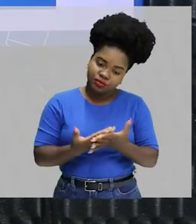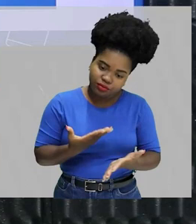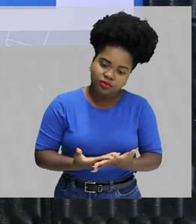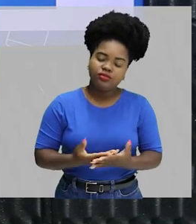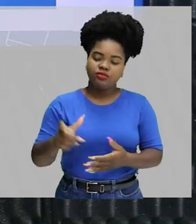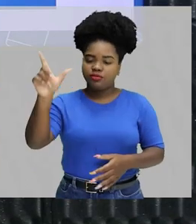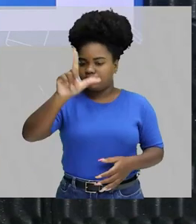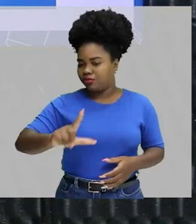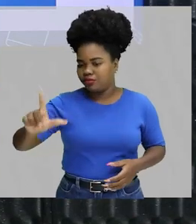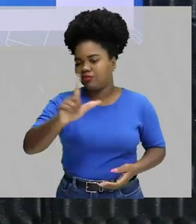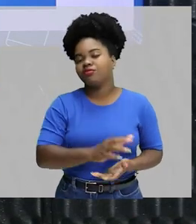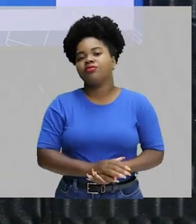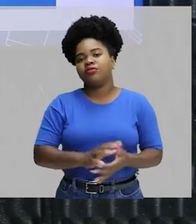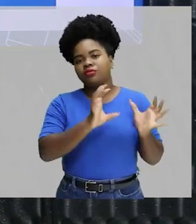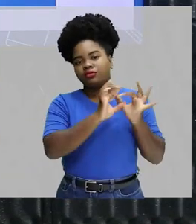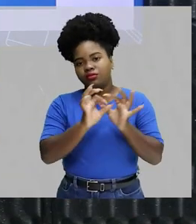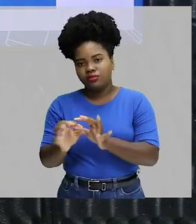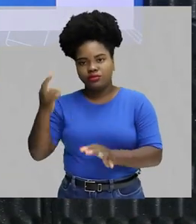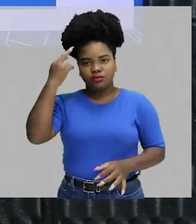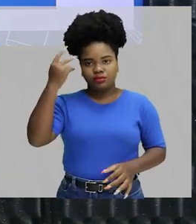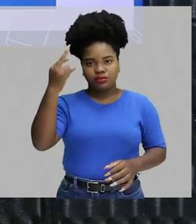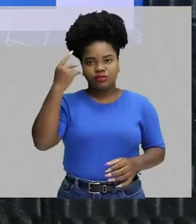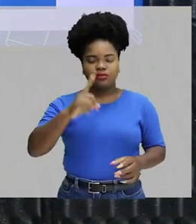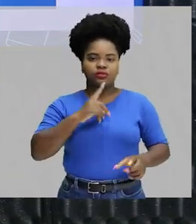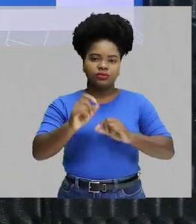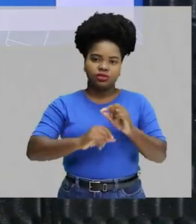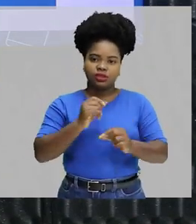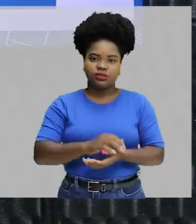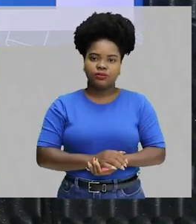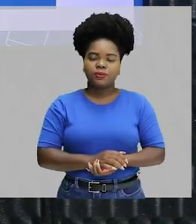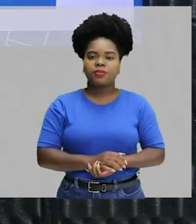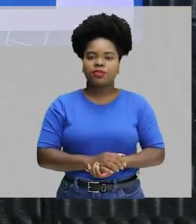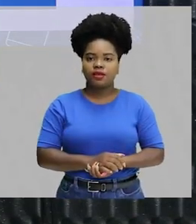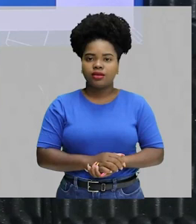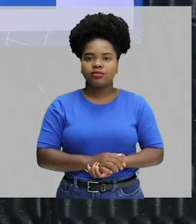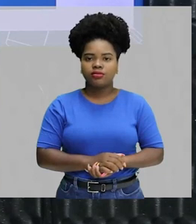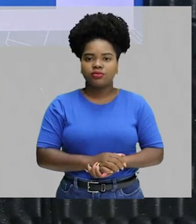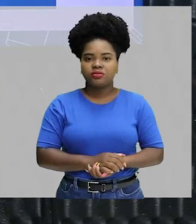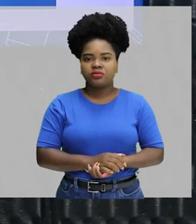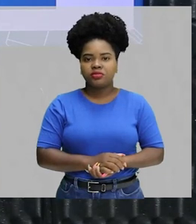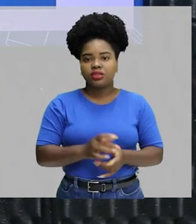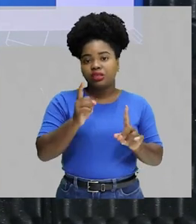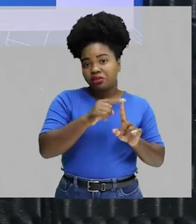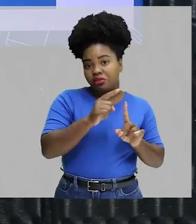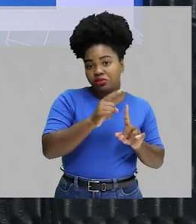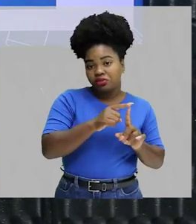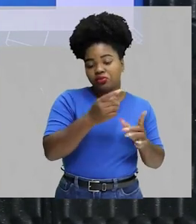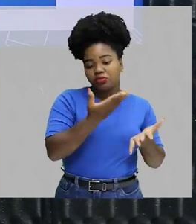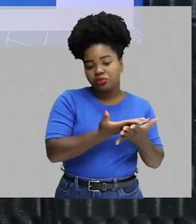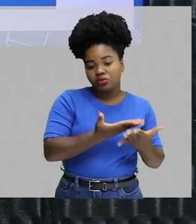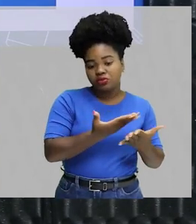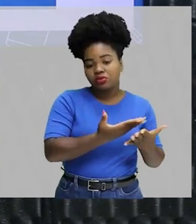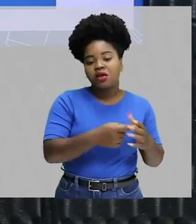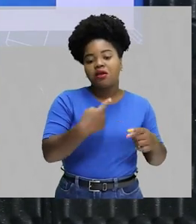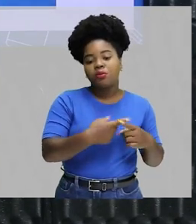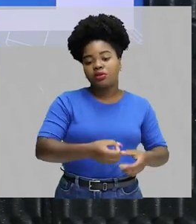literatura por isso que o contexto histórico tem uma interferência eh naquele estilo literário estudado Por que que